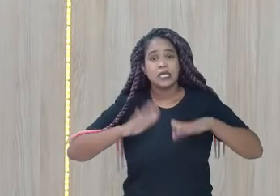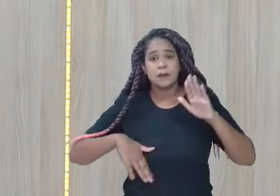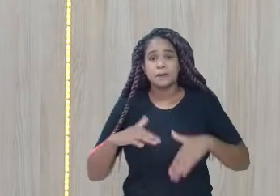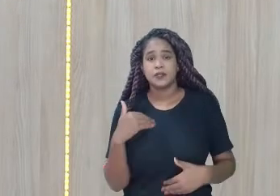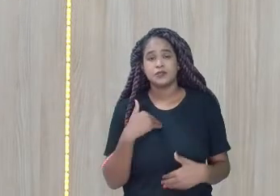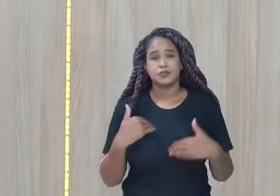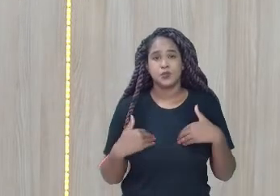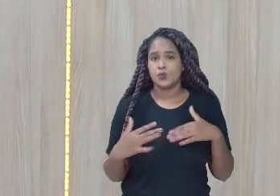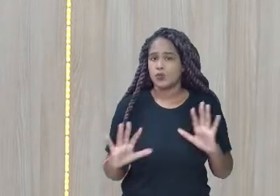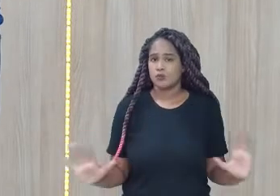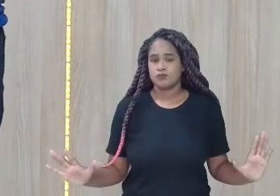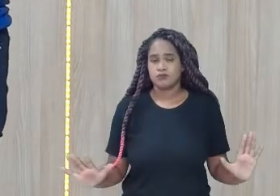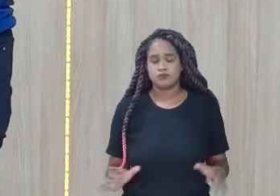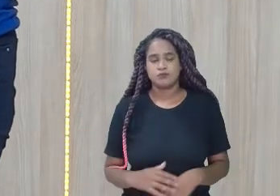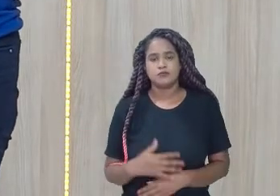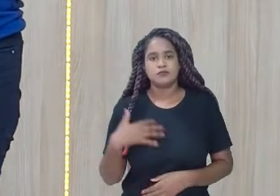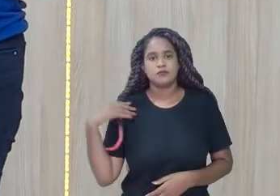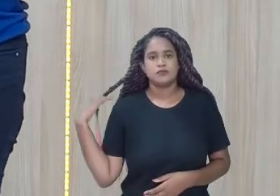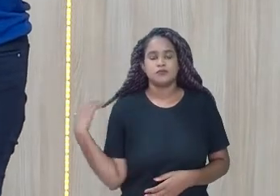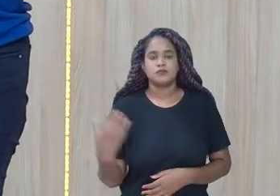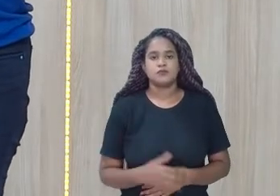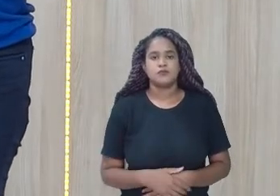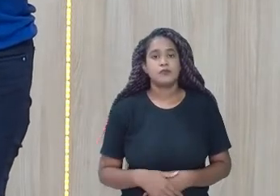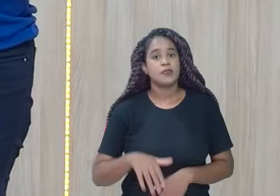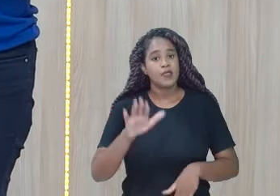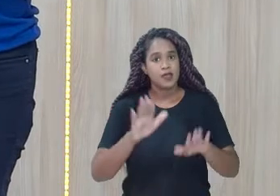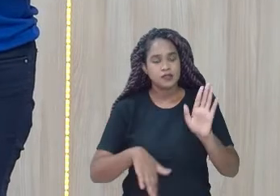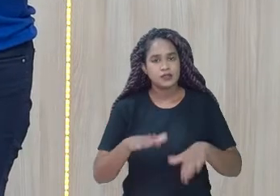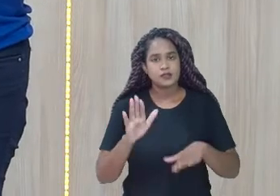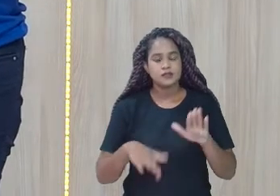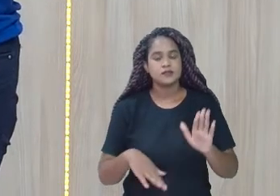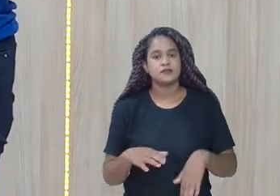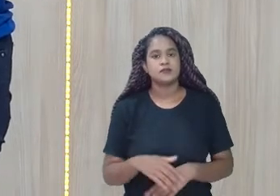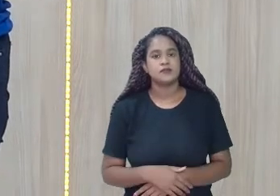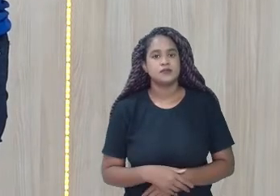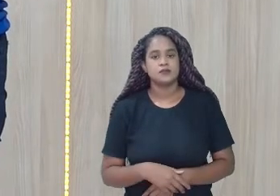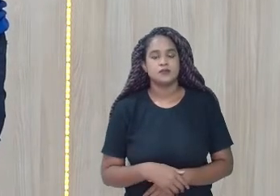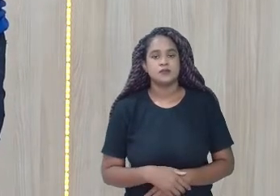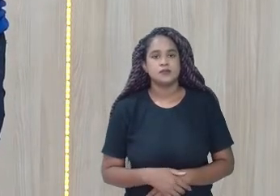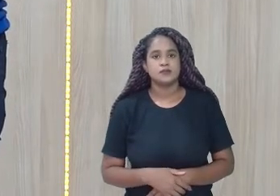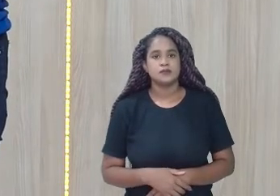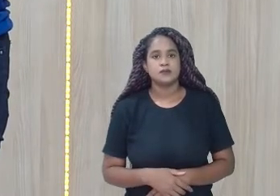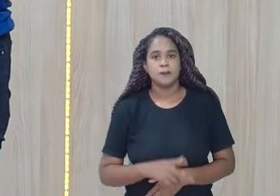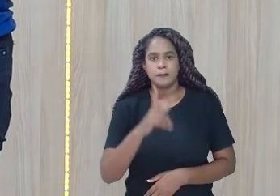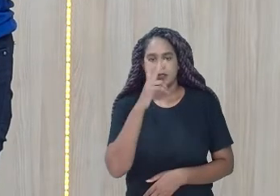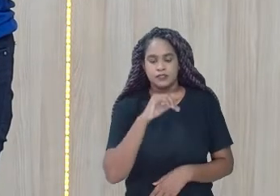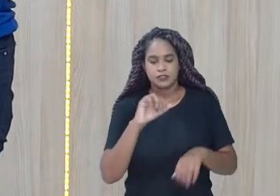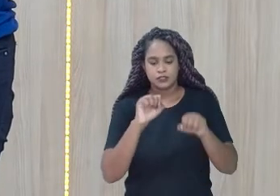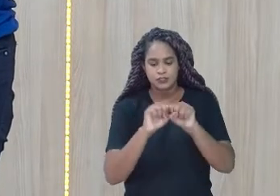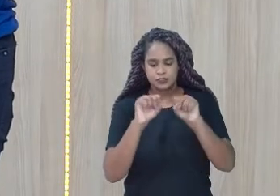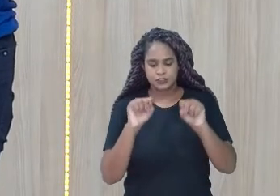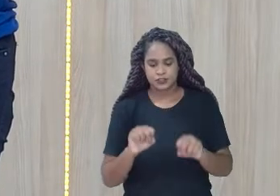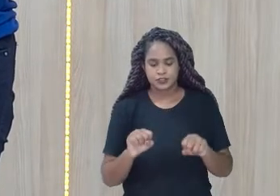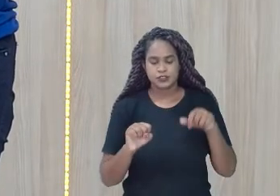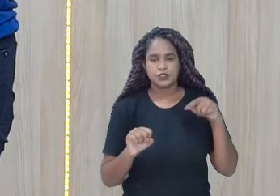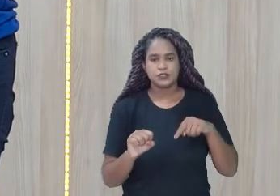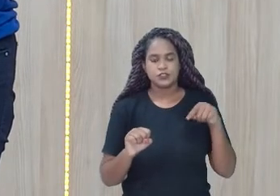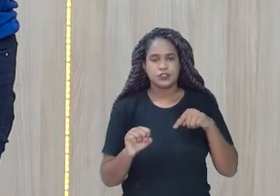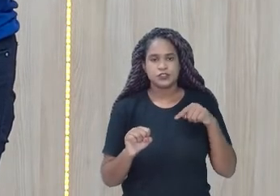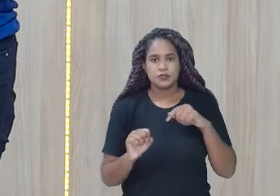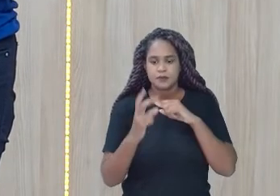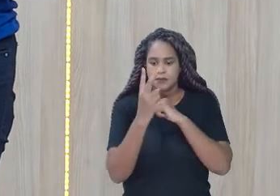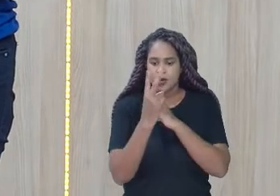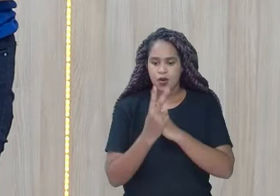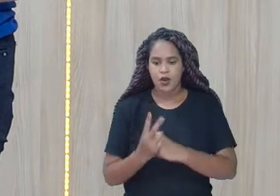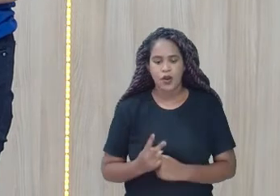de pessoa para pessoa. Às vezes ele fica como se fosse um sistema de incubação, sem desenvolver